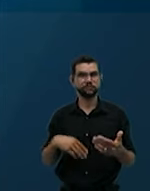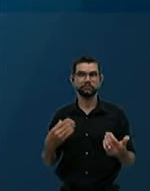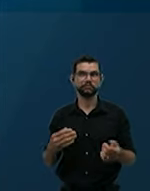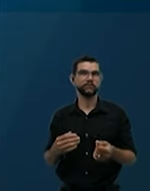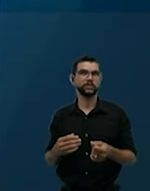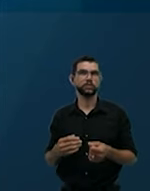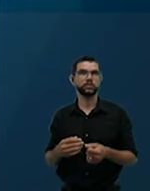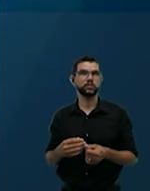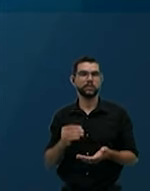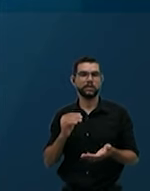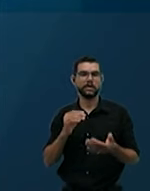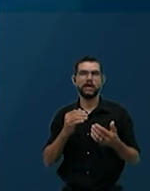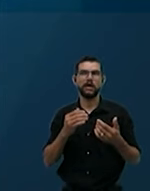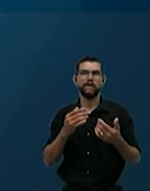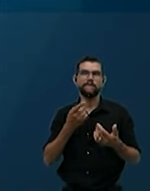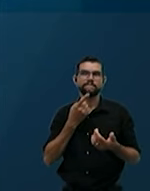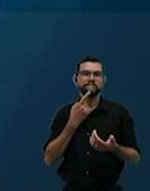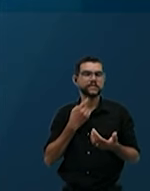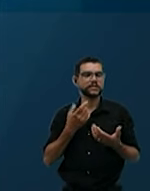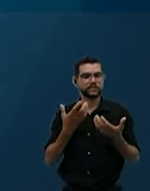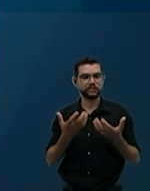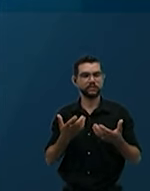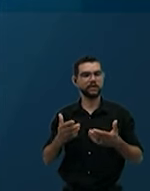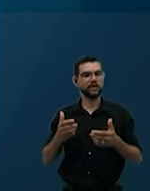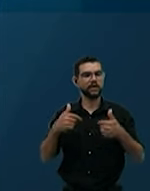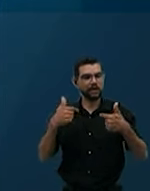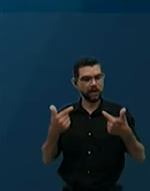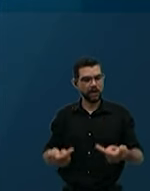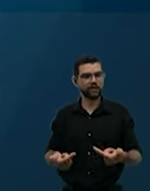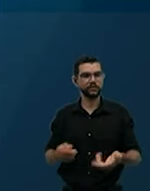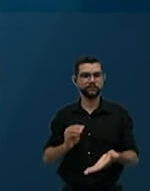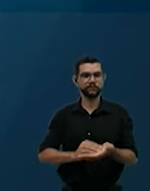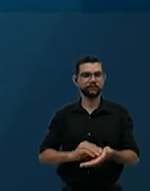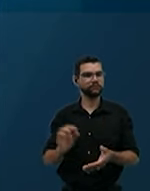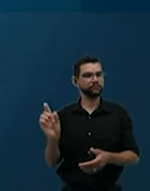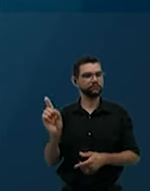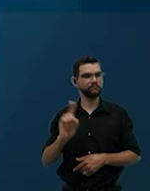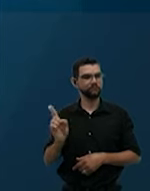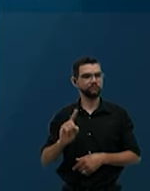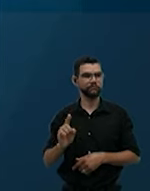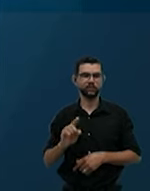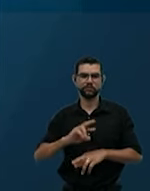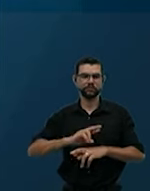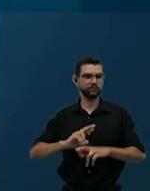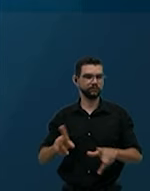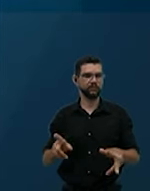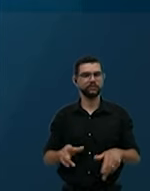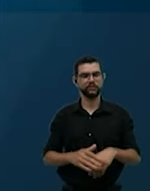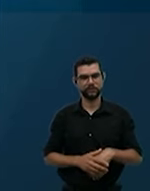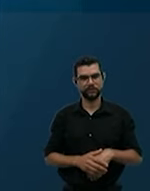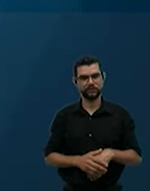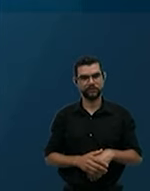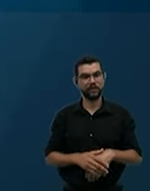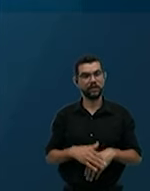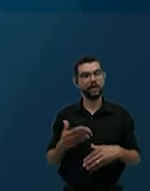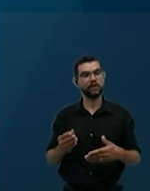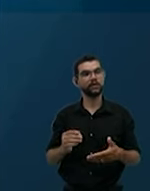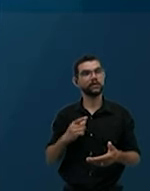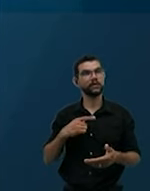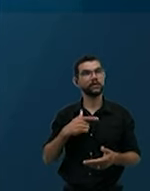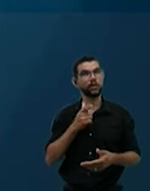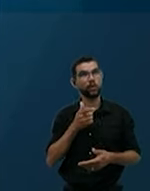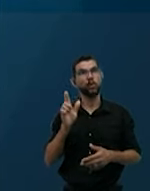processo subjetivo, passamos agora para a questão de mérito. Senhora ministra, senhora